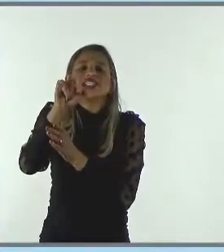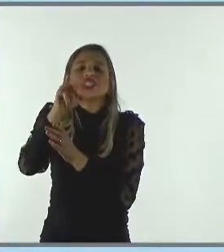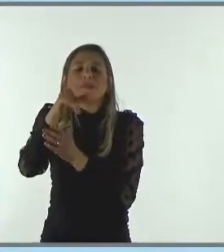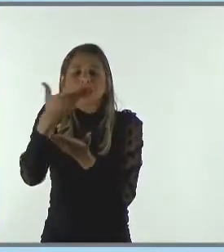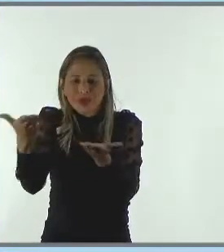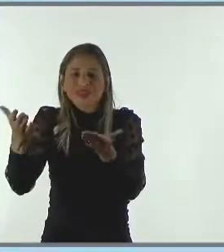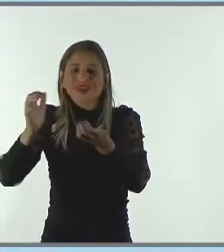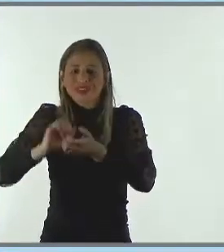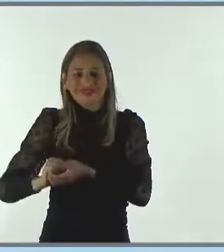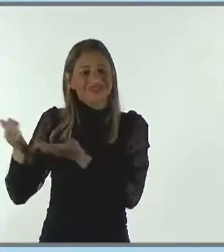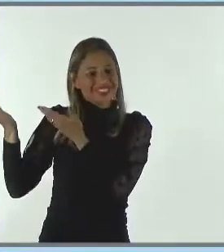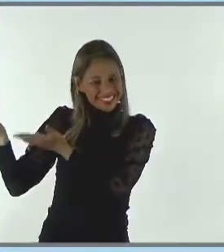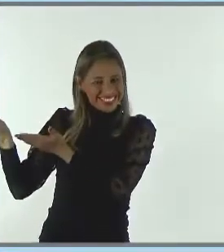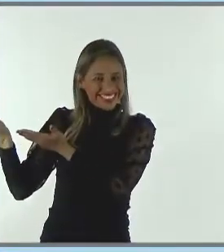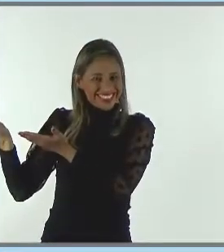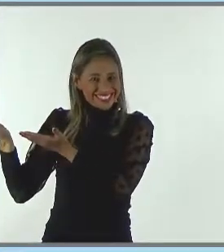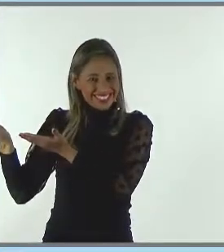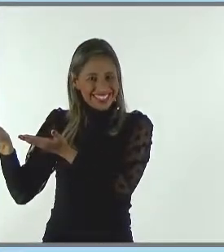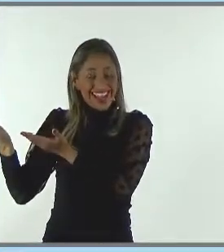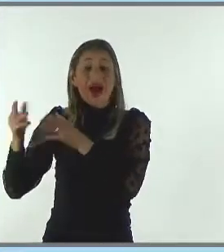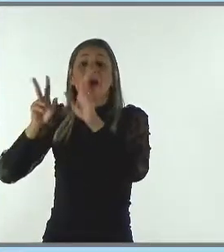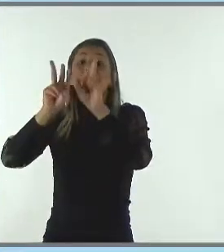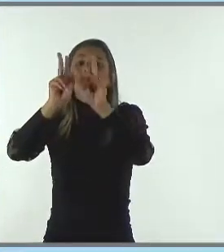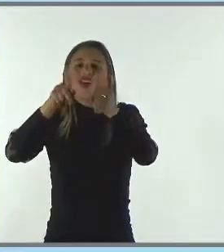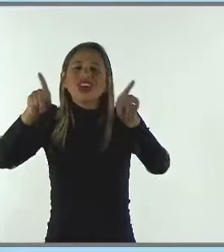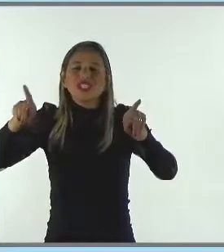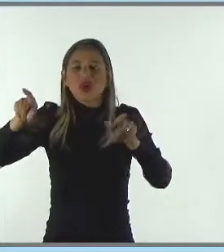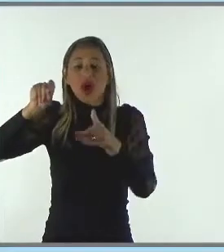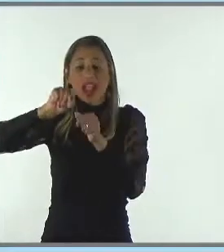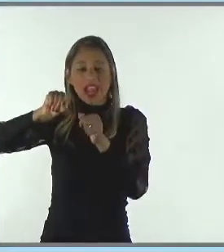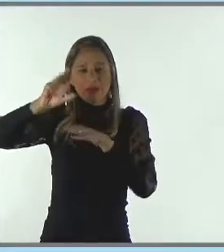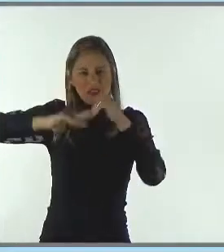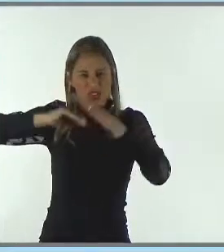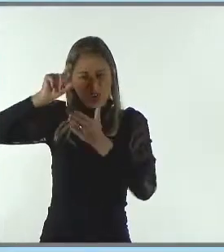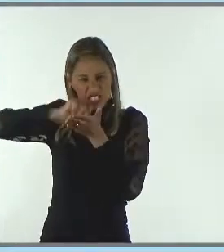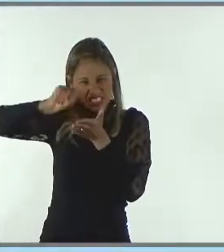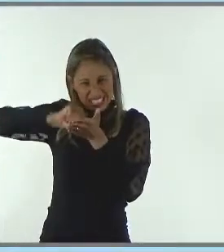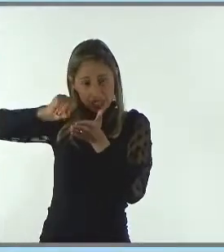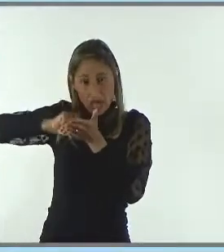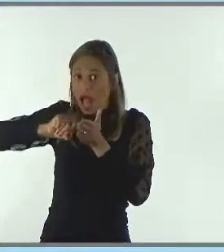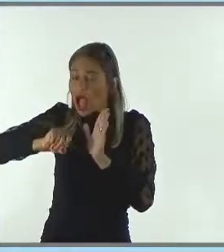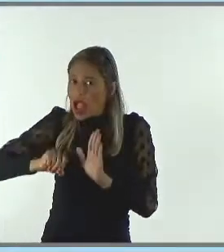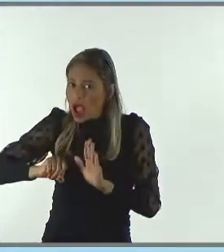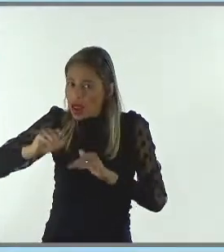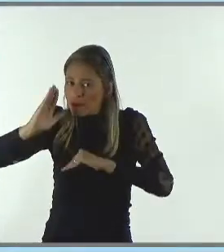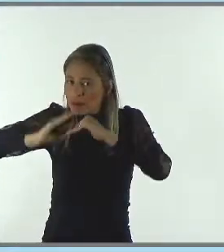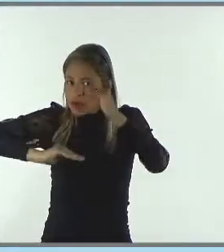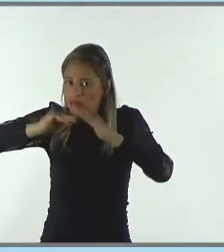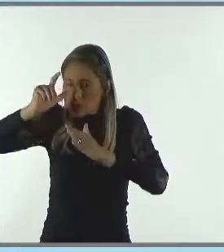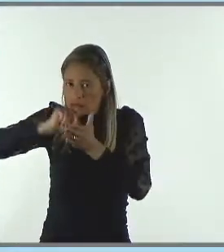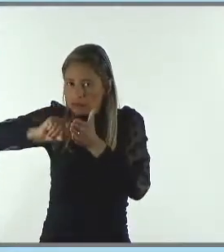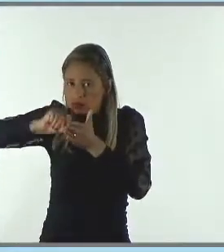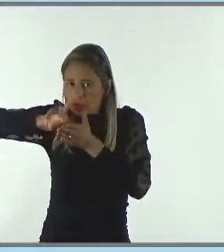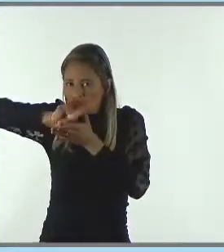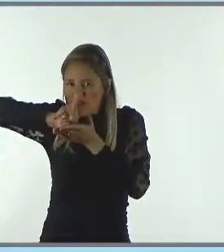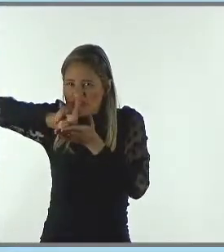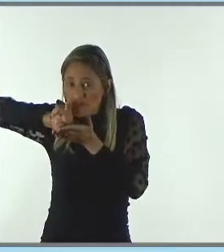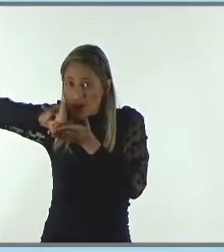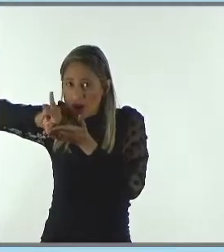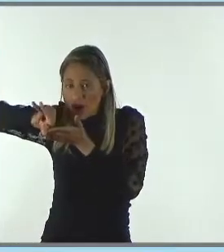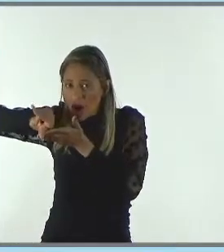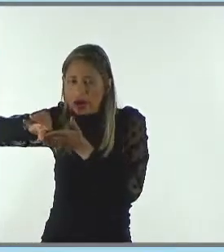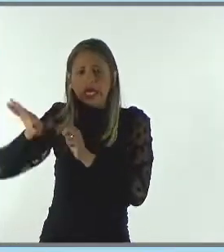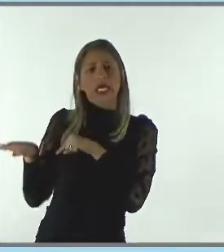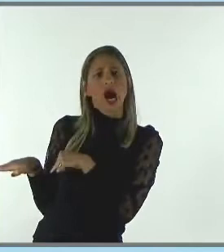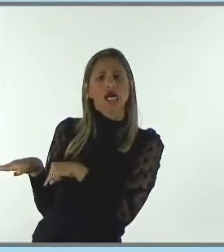porque o Edmilson é professor, escritor. Aliás, como escritor, ele é várias coisas, porque ele escreve para o público